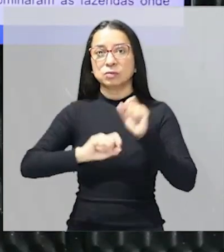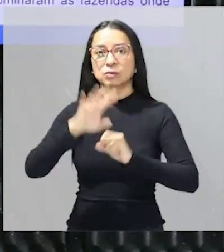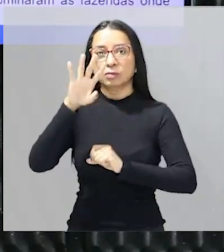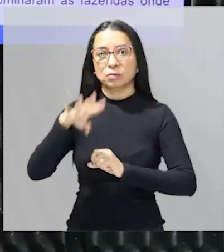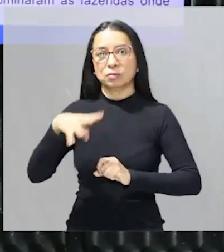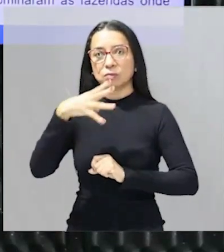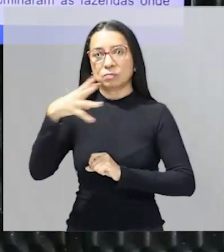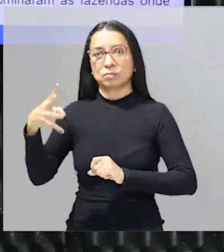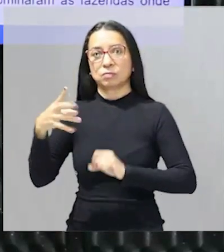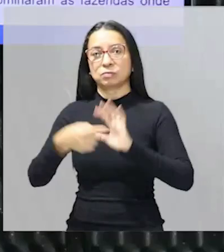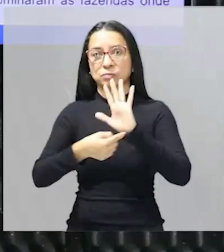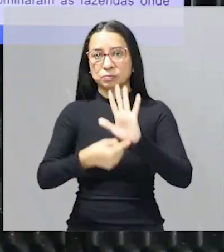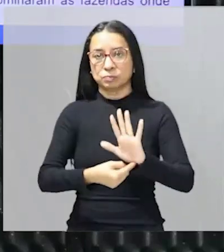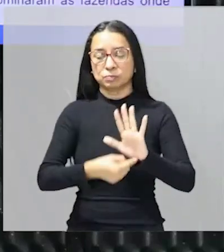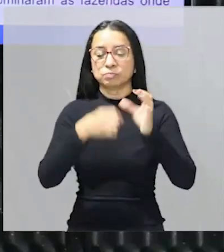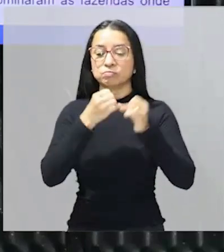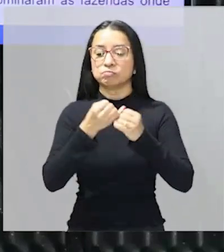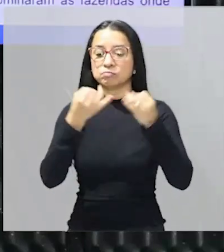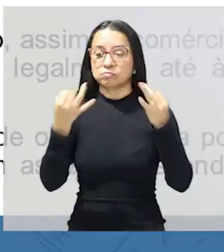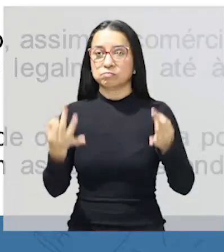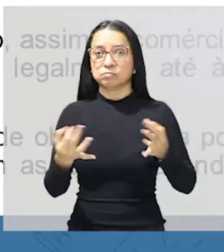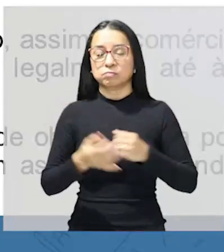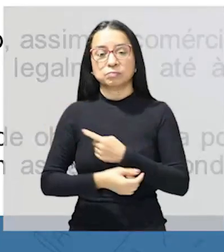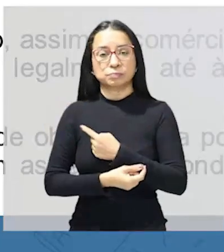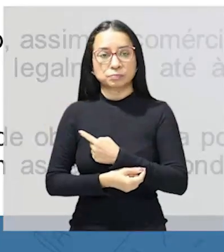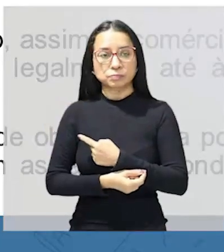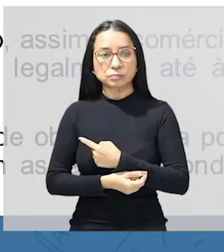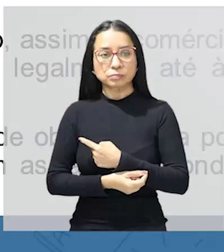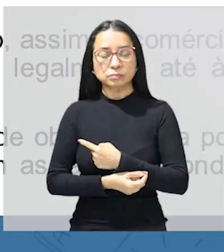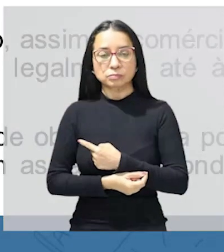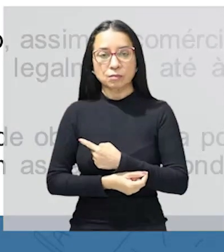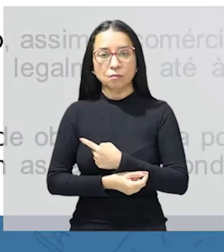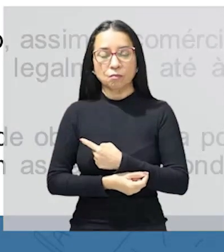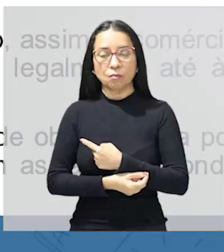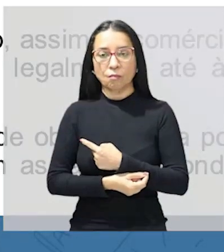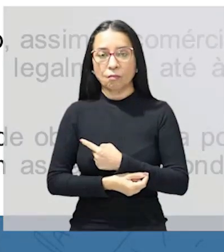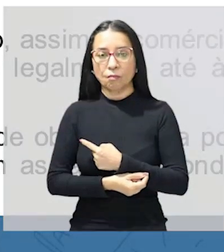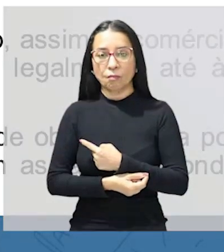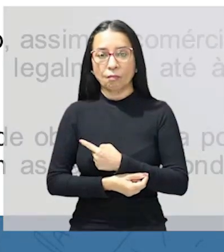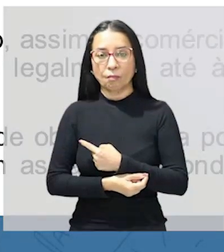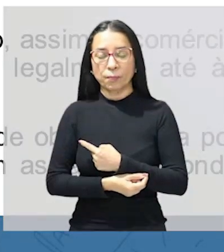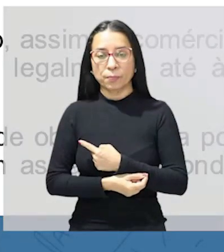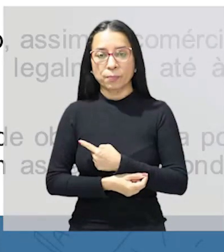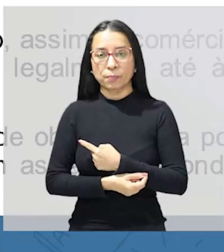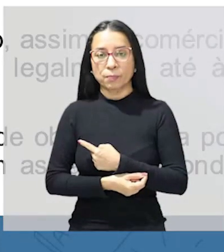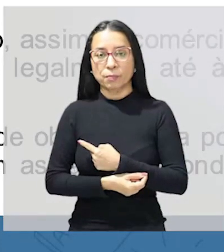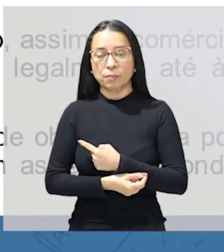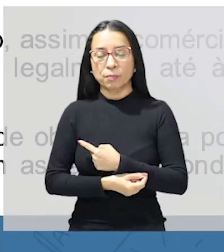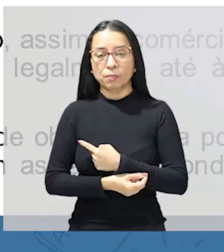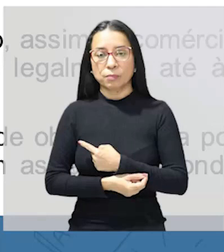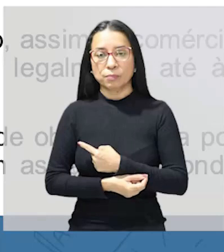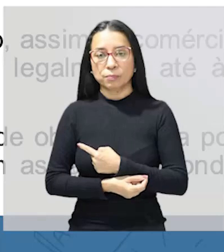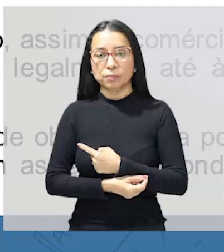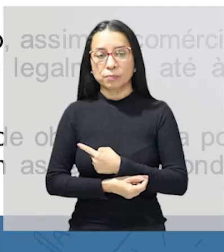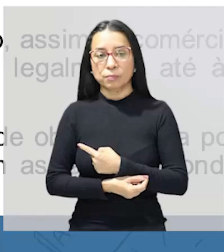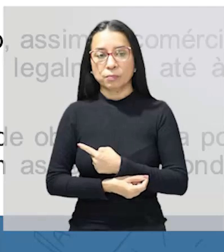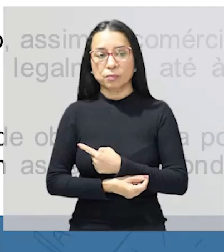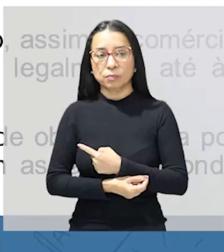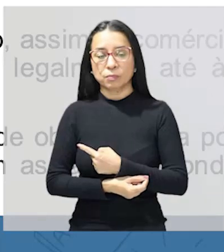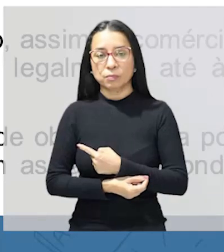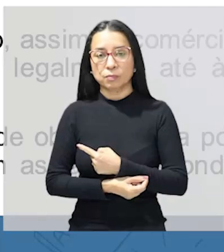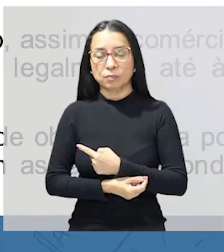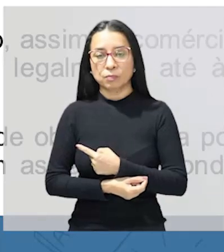dizer. Olha só o comando. O número de africanos desembarcados no Brasil, devido ao tráfico